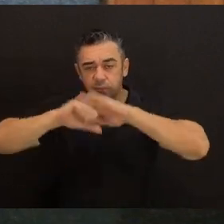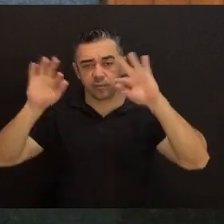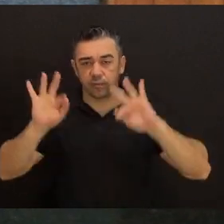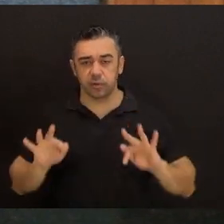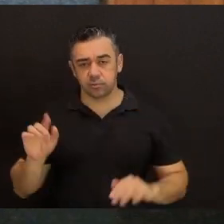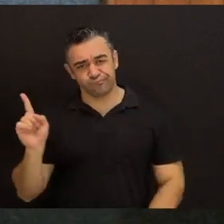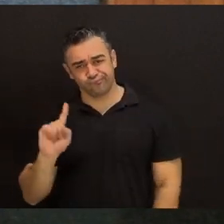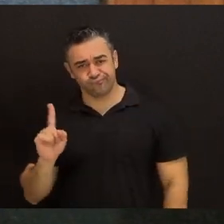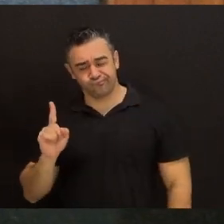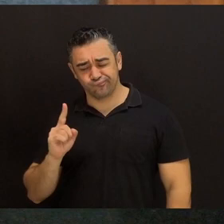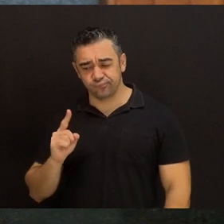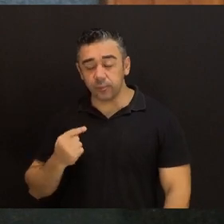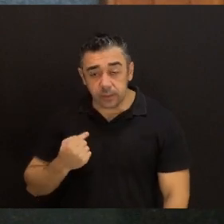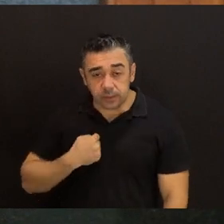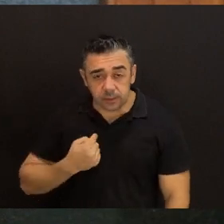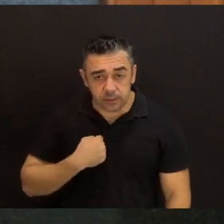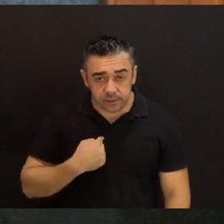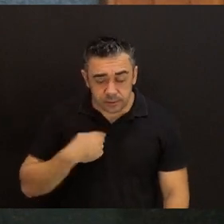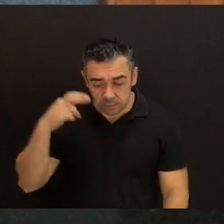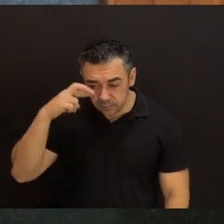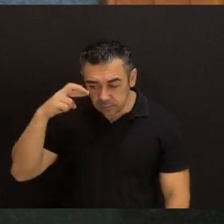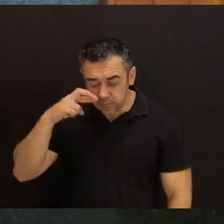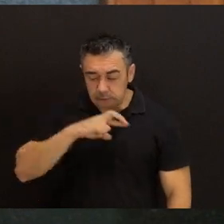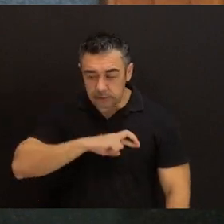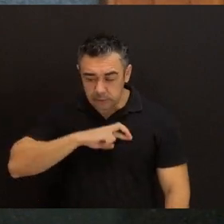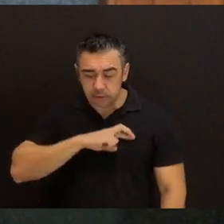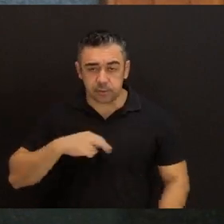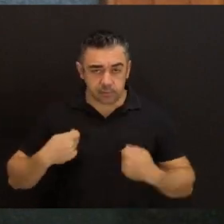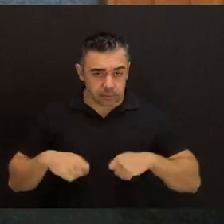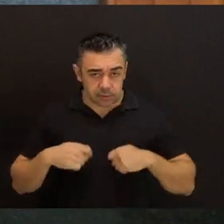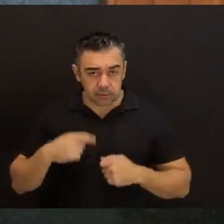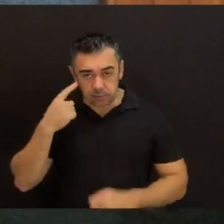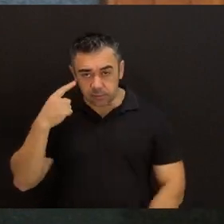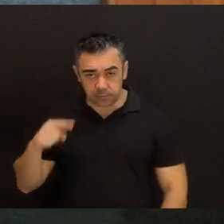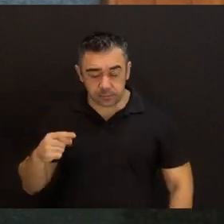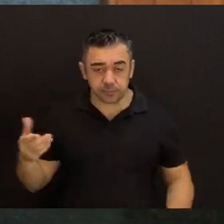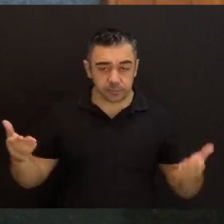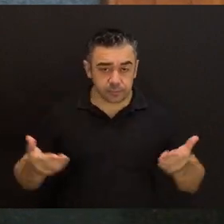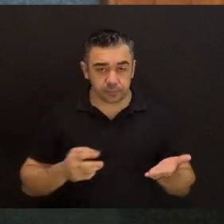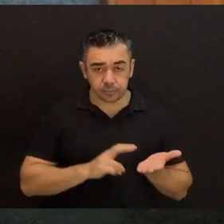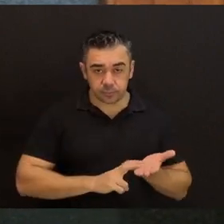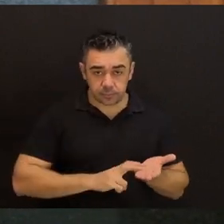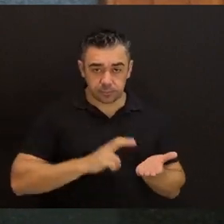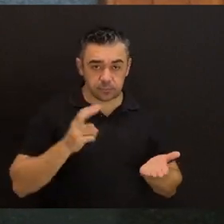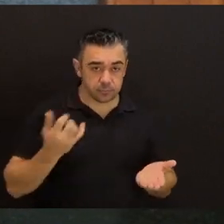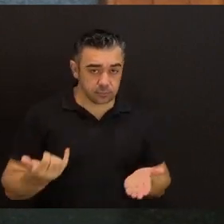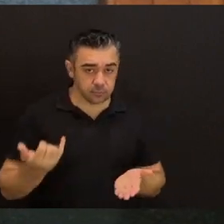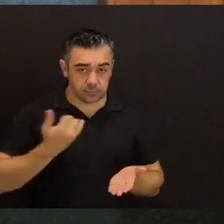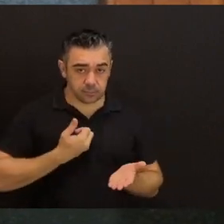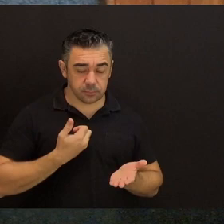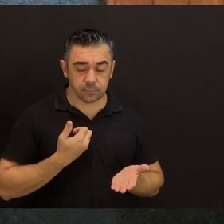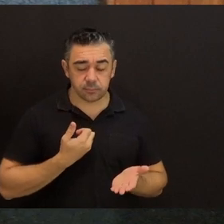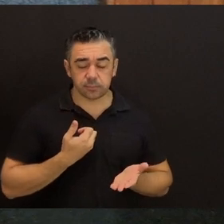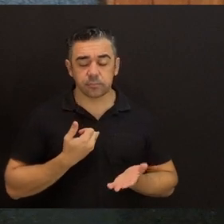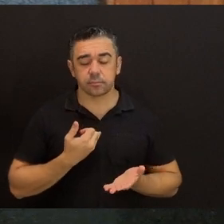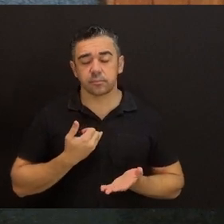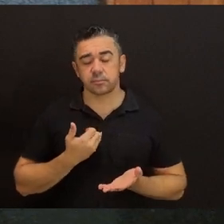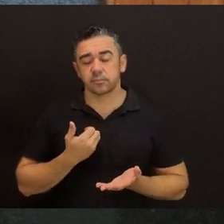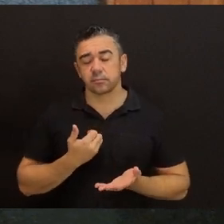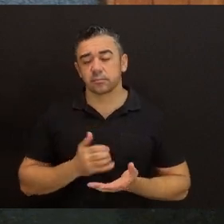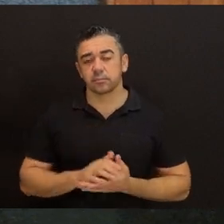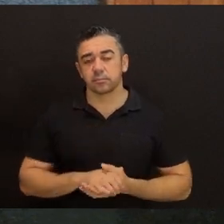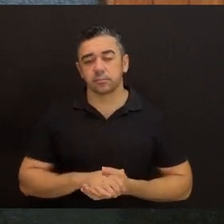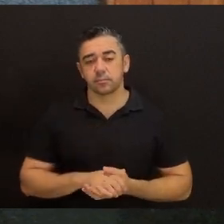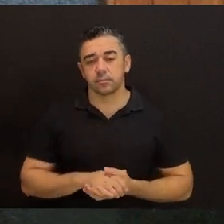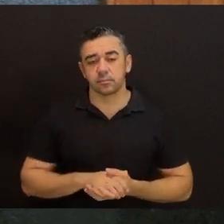a minha função de fiscalizador precisa ser exercida e hoje pela manhã eu escutei de uma pessoa não vou iluminar que falou assim para mim